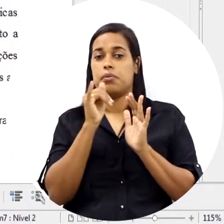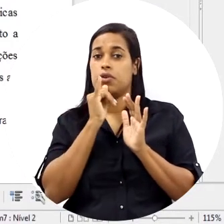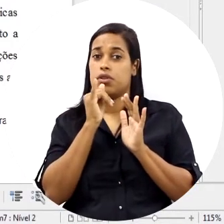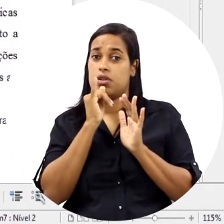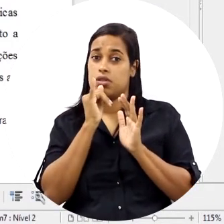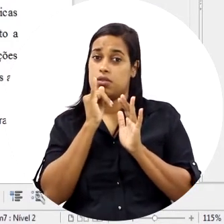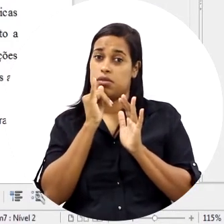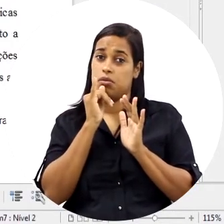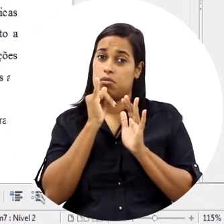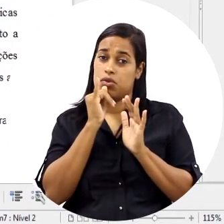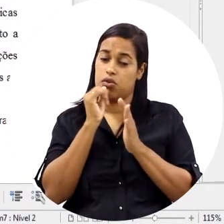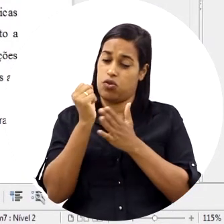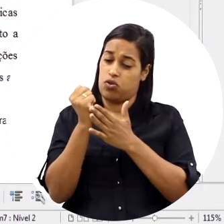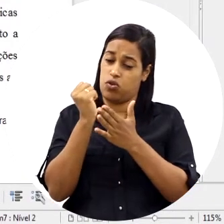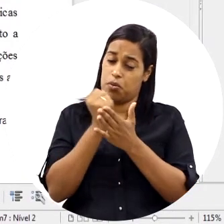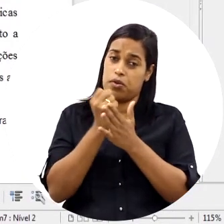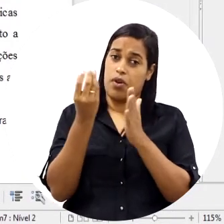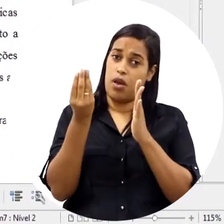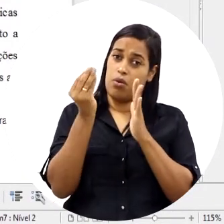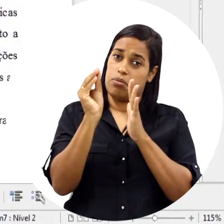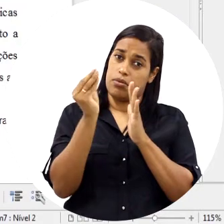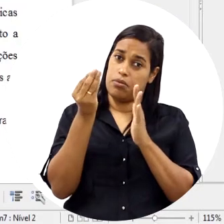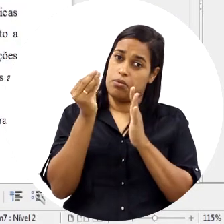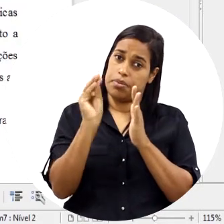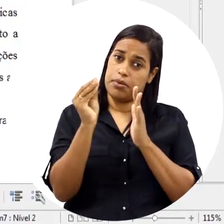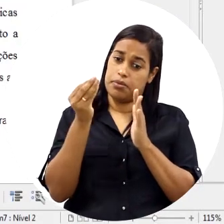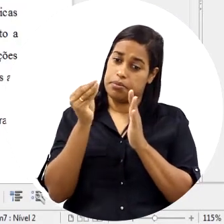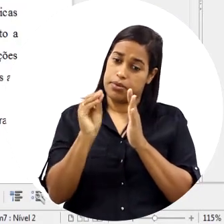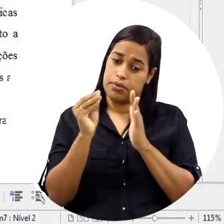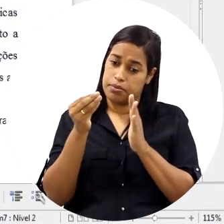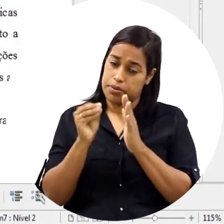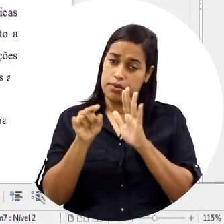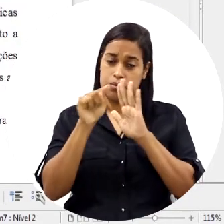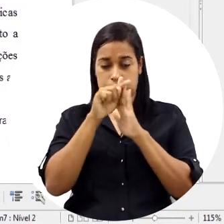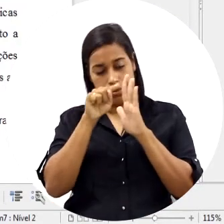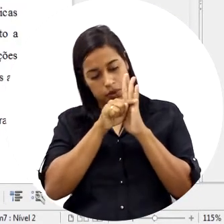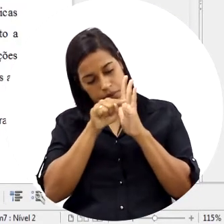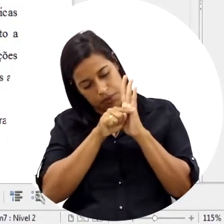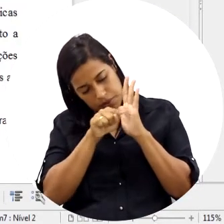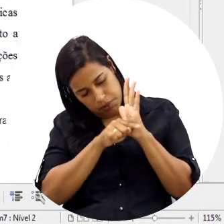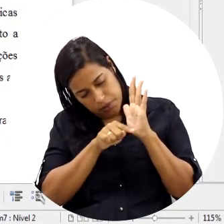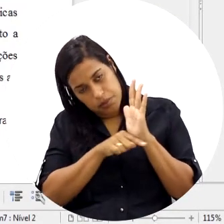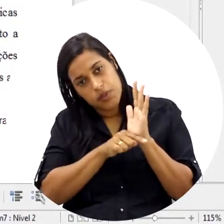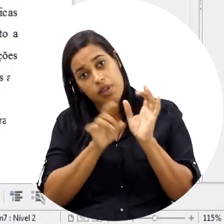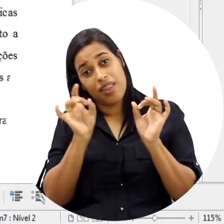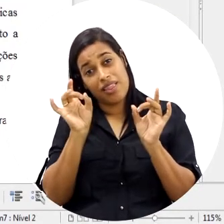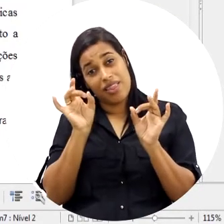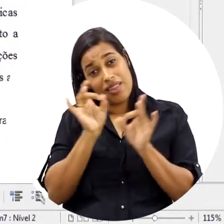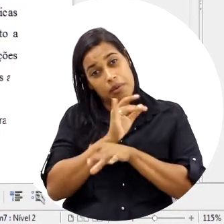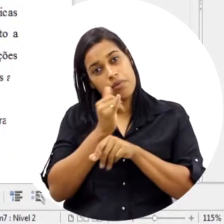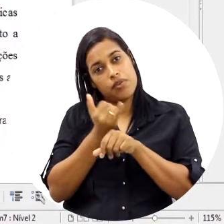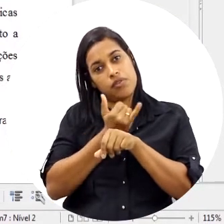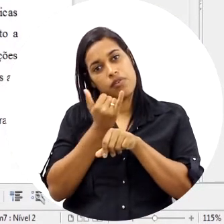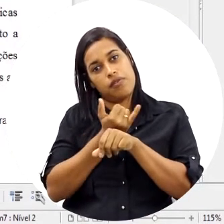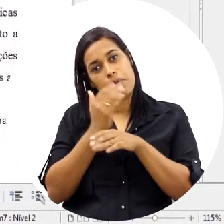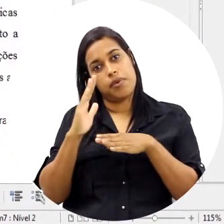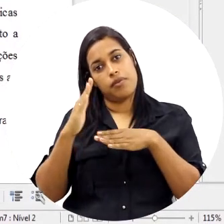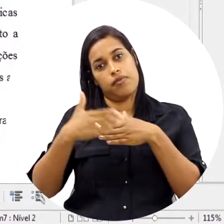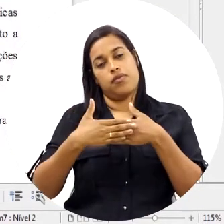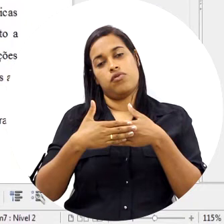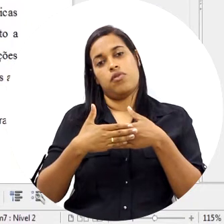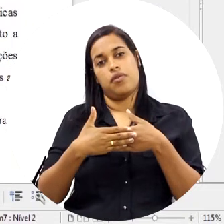você varre todo o teu documento, vai inserindo os tópicos que vão fazer parte do sumário e depois aqui na ferramenta você clica em